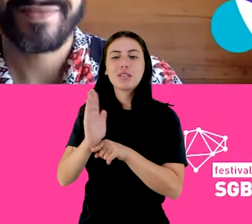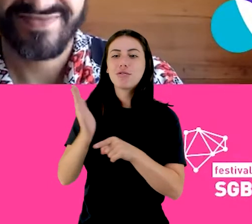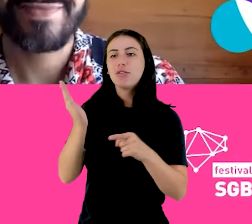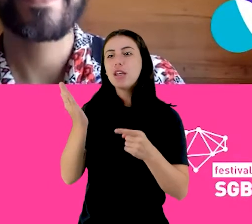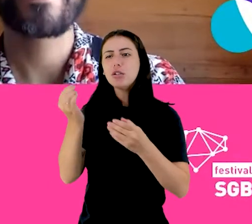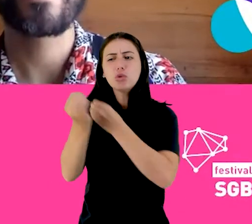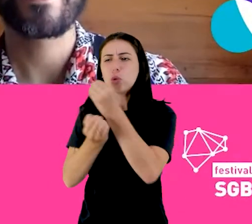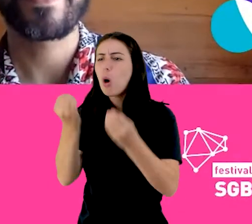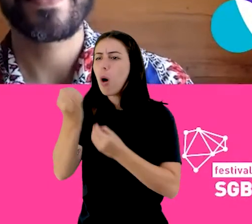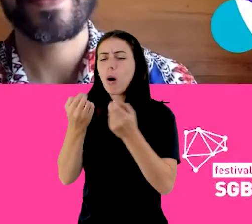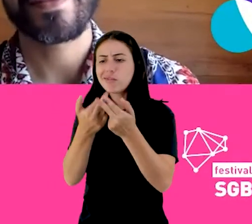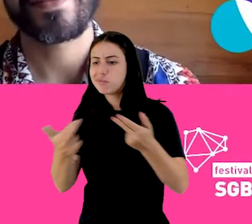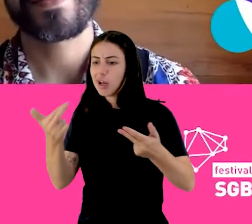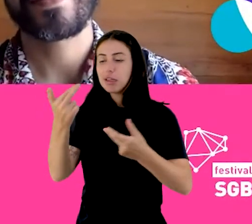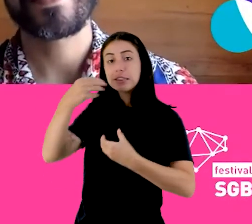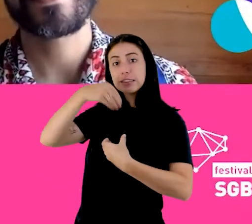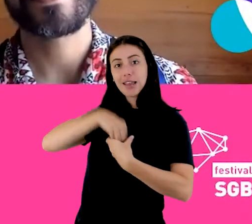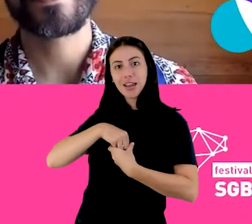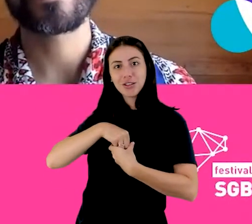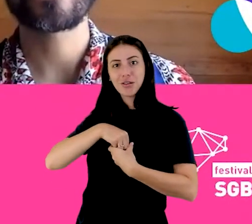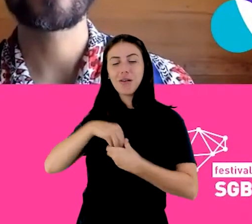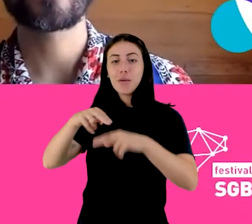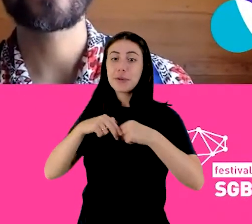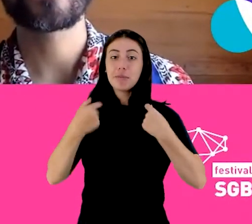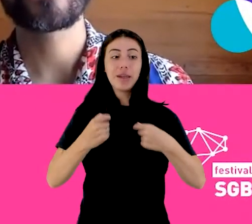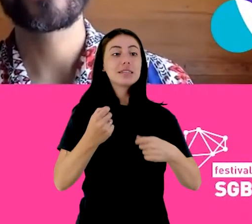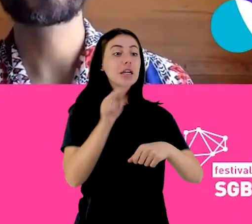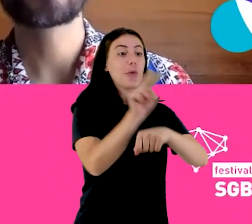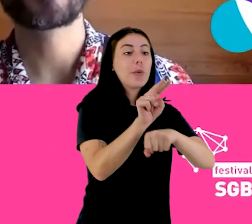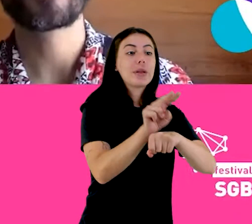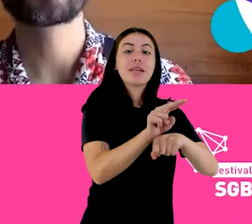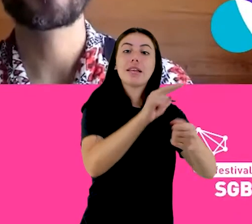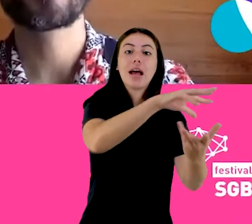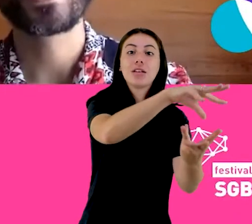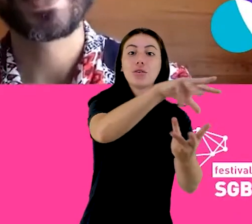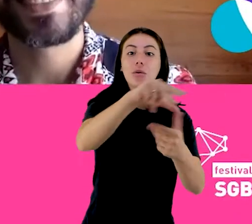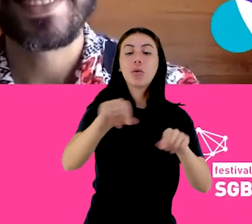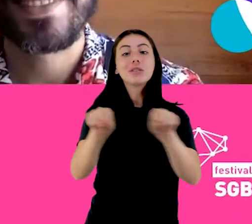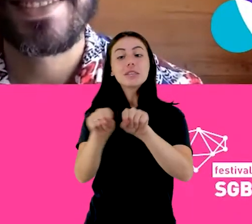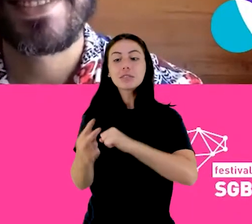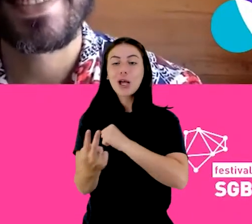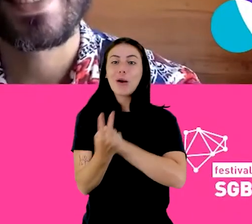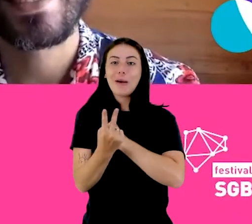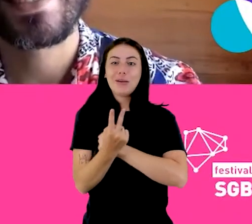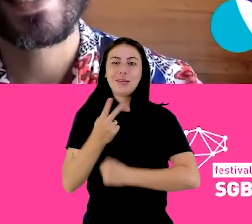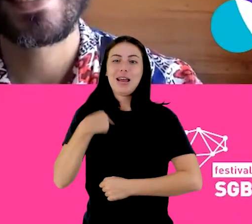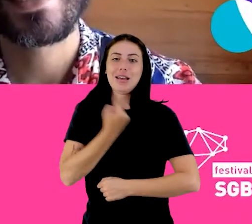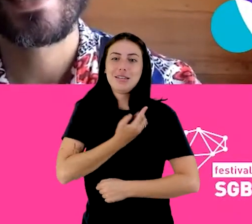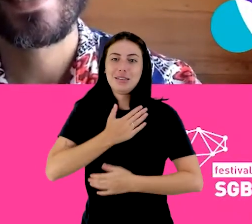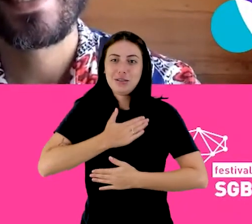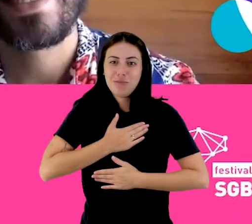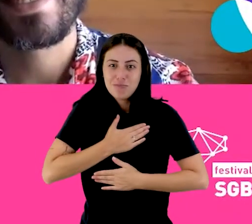a hora alma não tiver integrada, e aí quando fala assim, da onde veio isso? Da onde veio essa vontade,